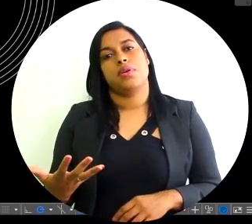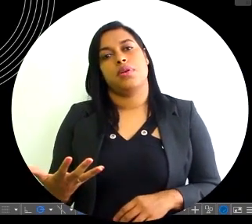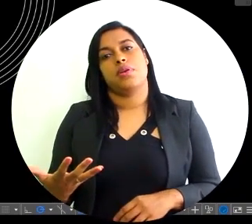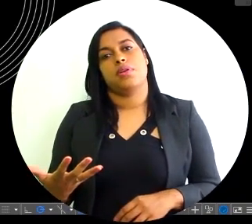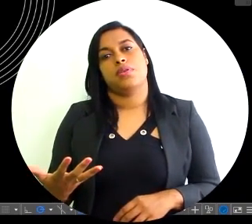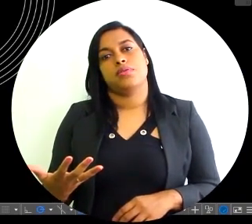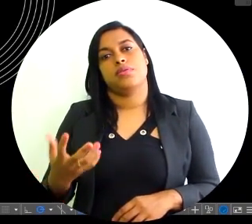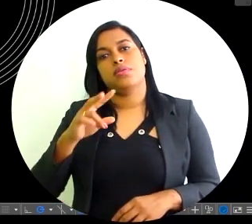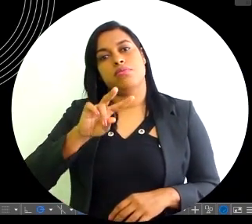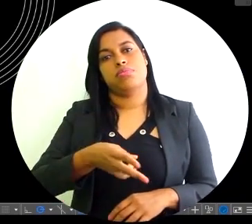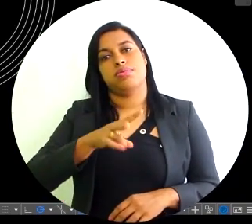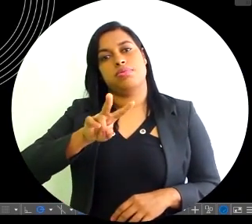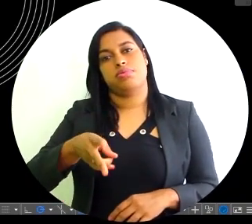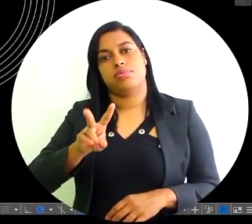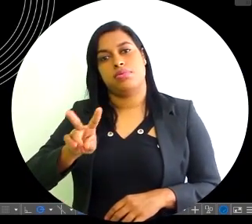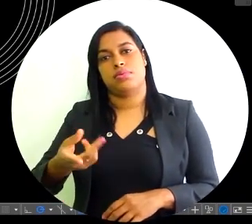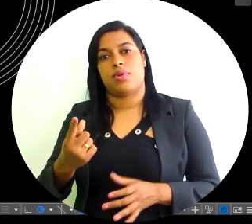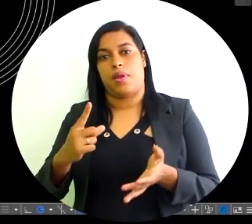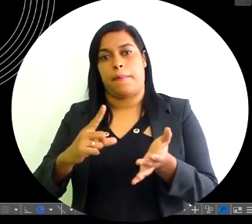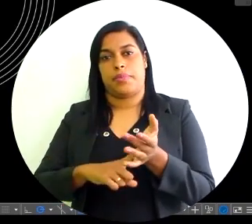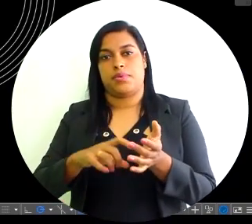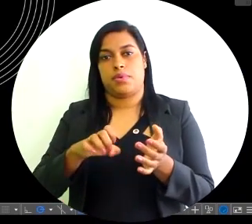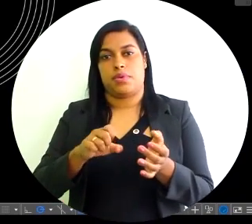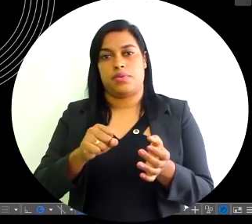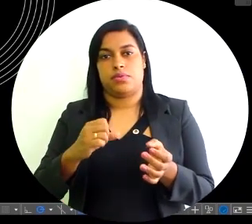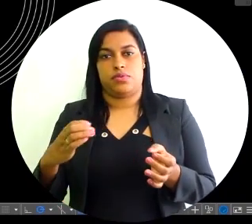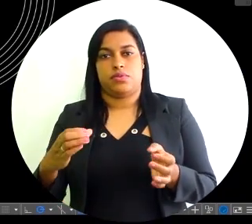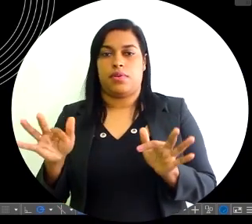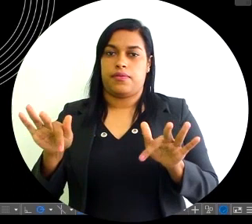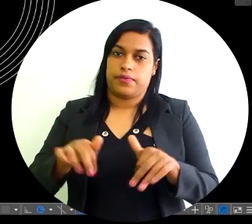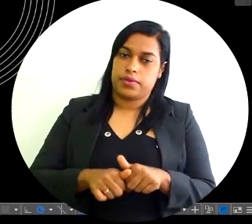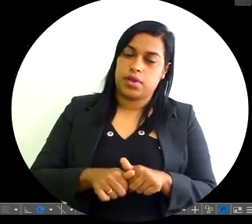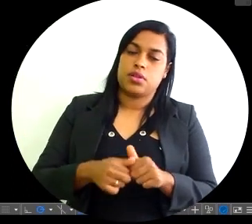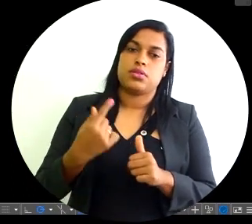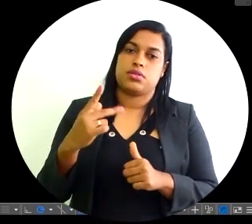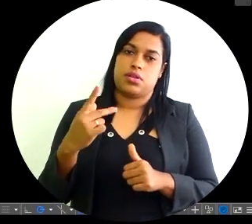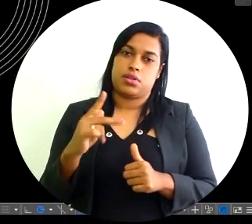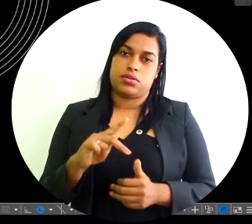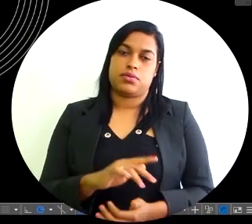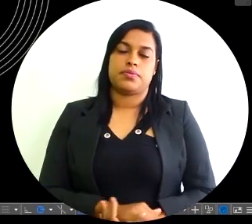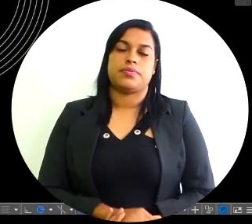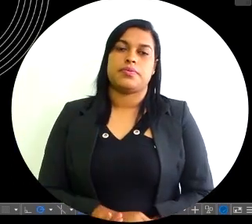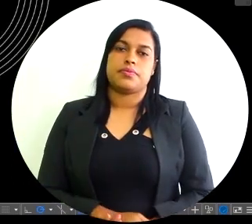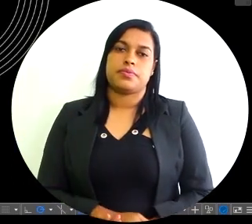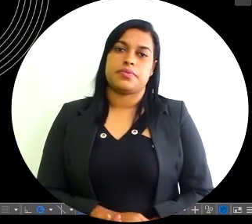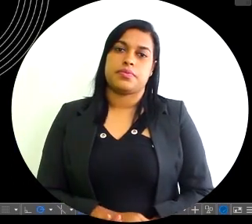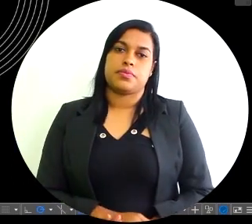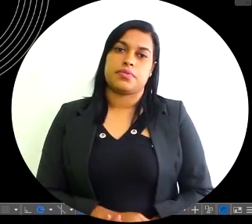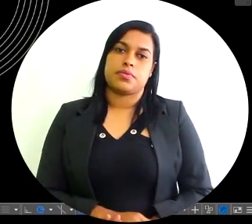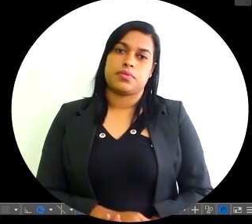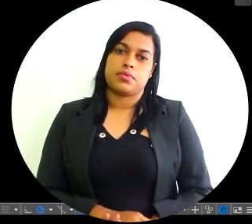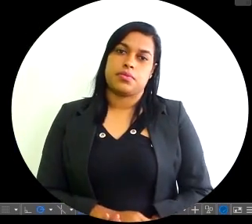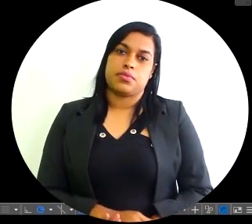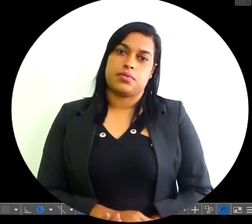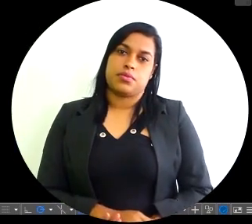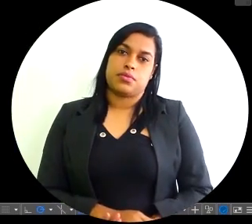quantidade de vezes, é só clicar no botão ESC e eu finalizei esse comando.